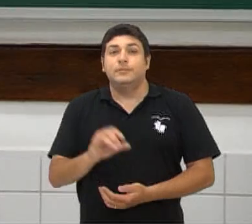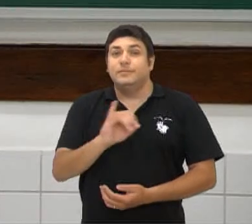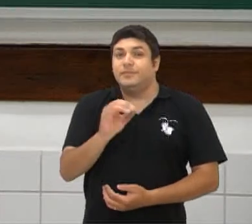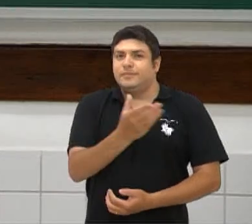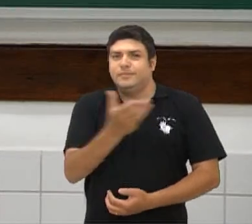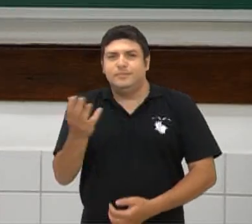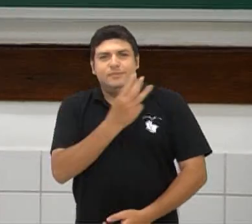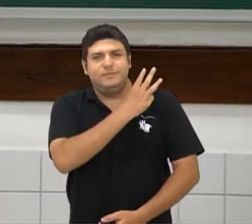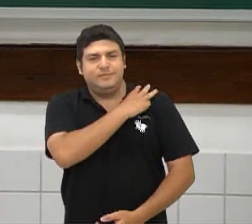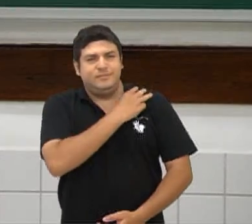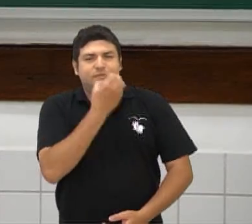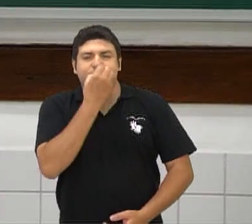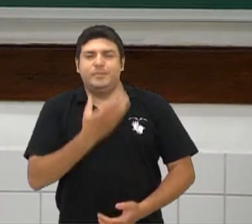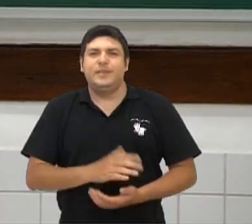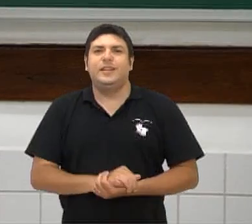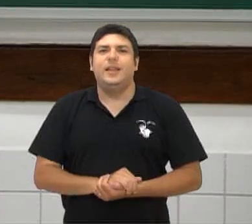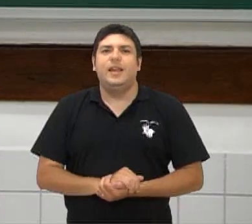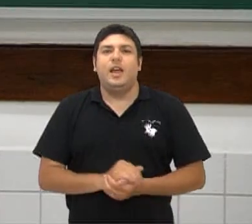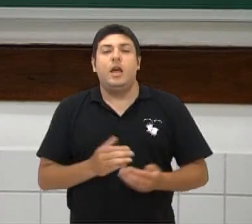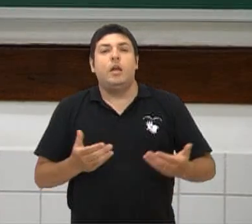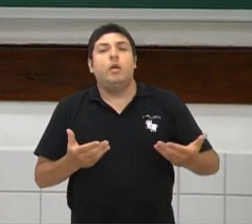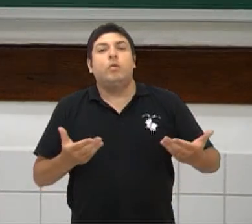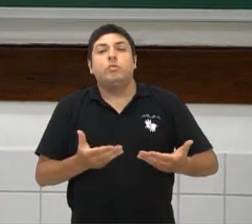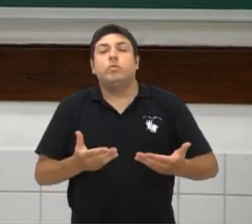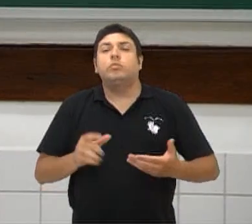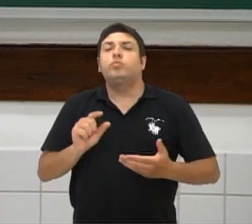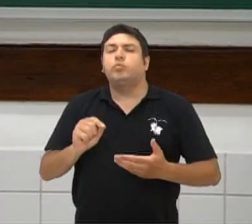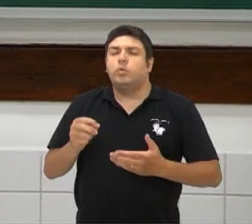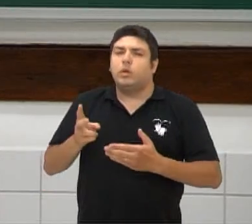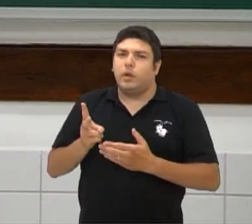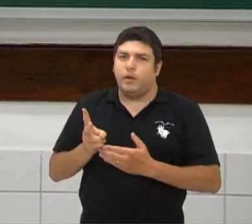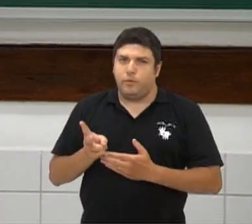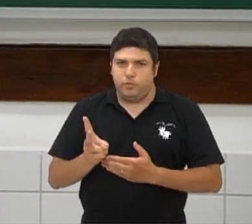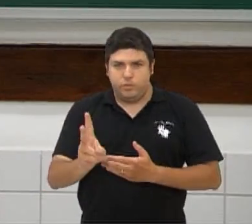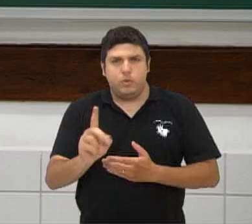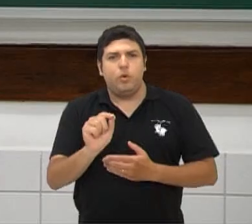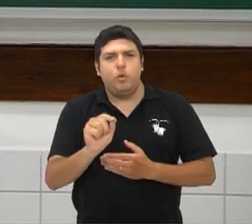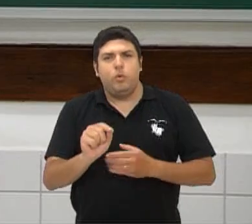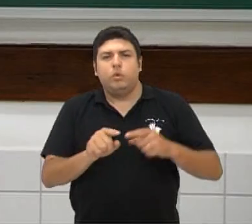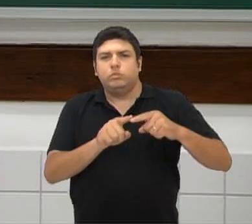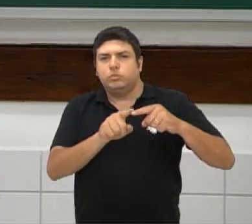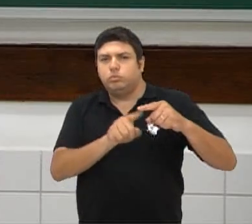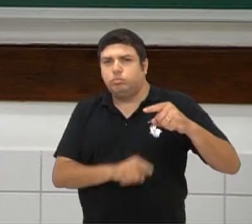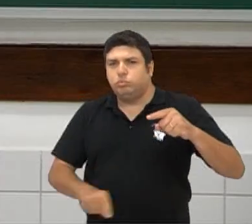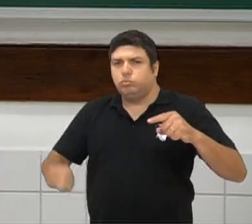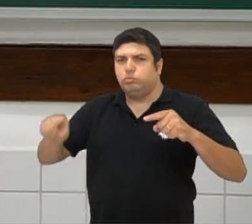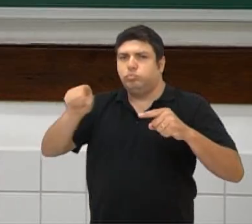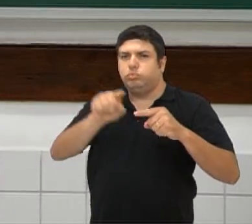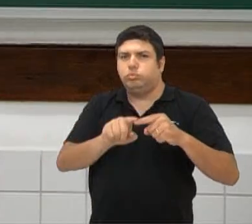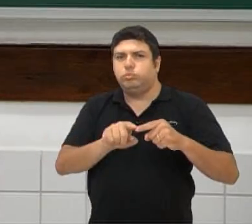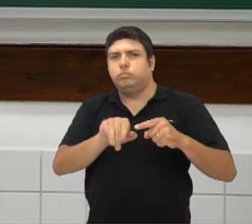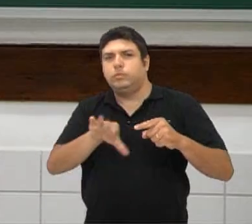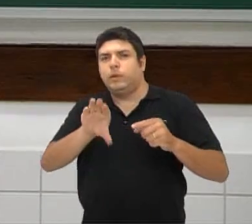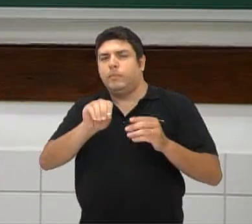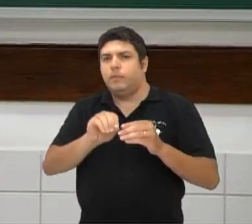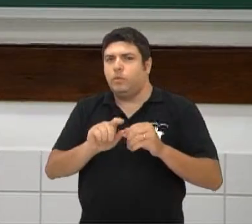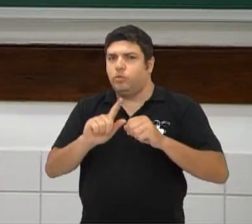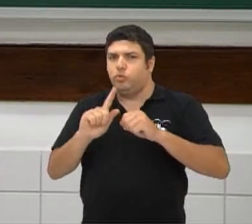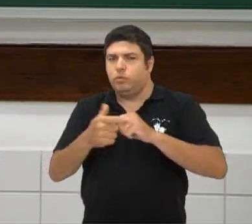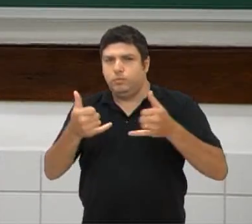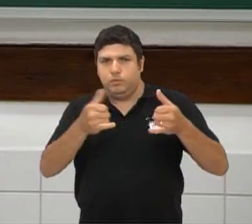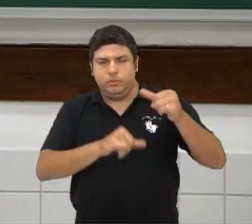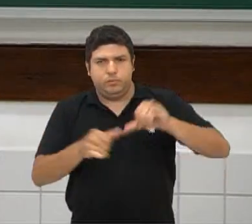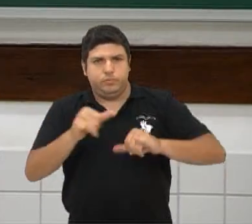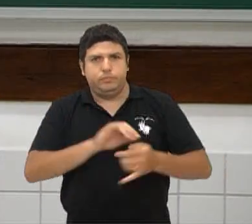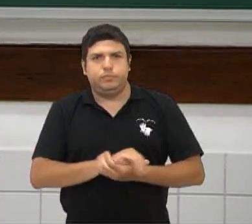Olá, terceira série, tudo bem com vocês? Hoje a gente vai dar continuidade, então, nos ciclos biogeoquímicos. Sou a professora Fran, né? Vocês já estão cansados de